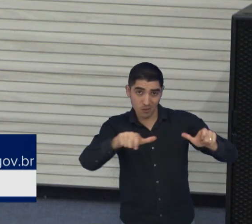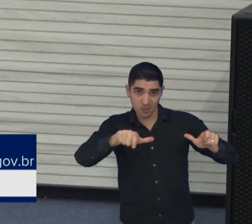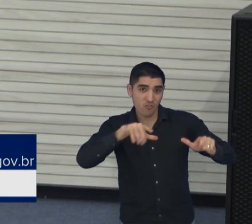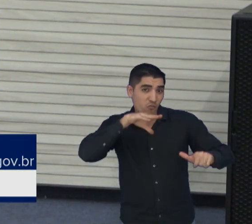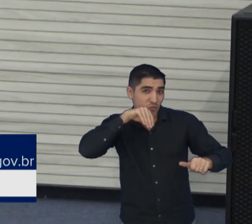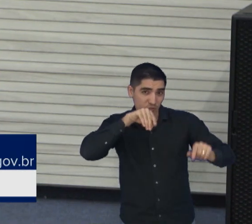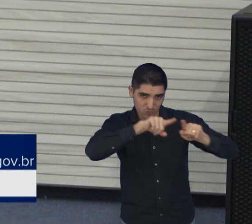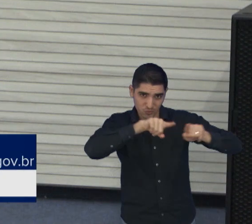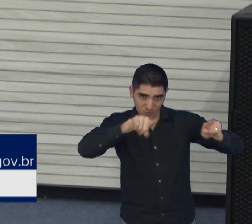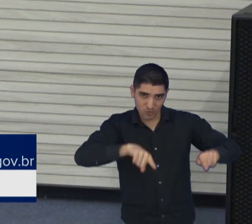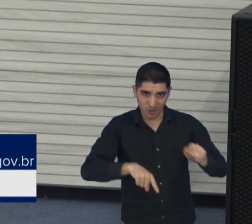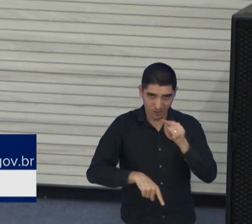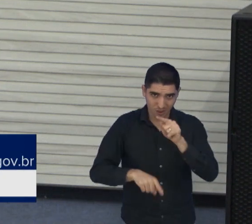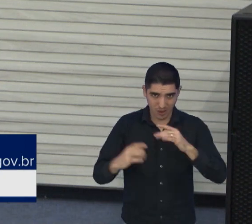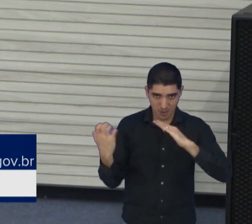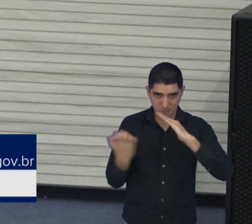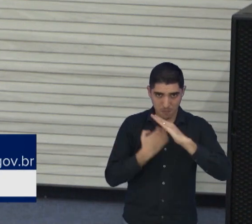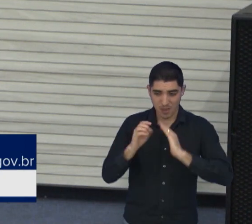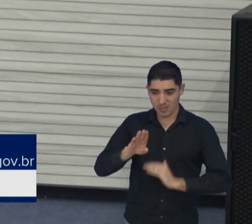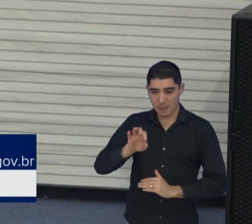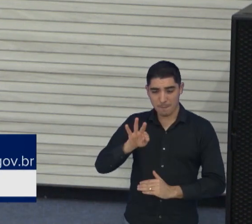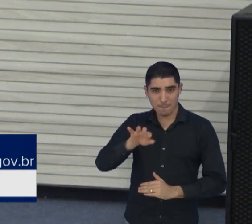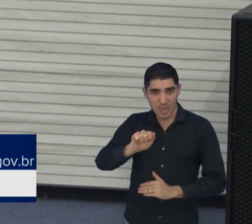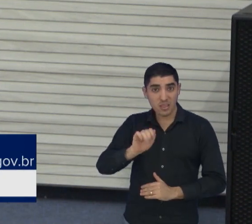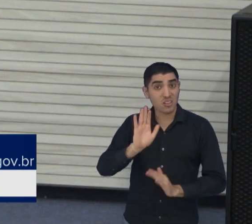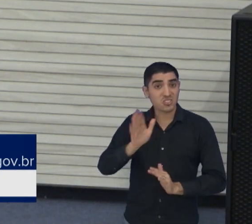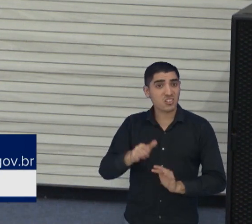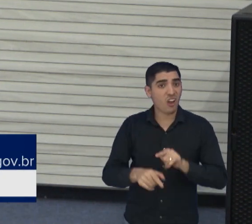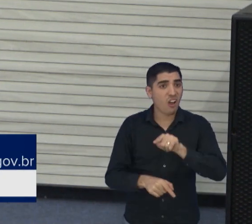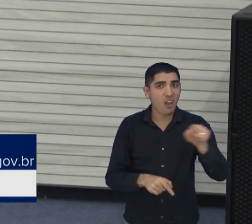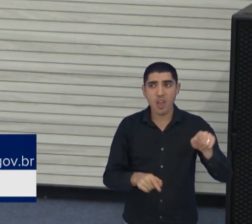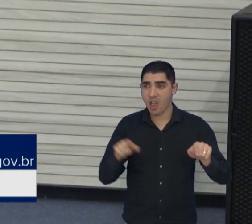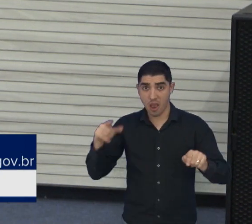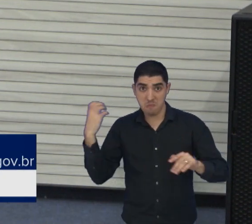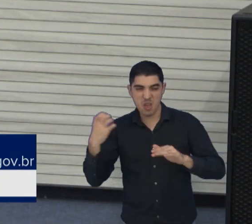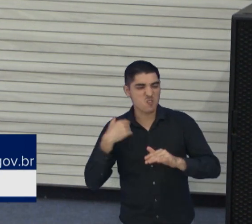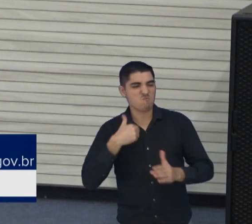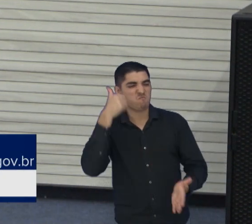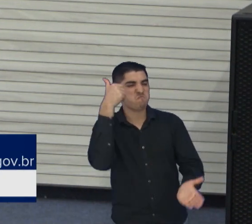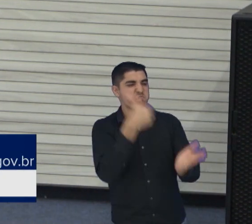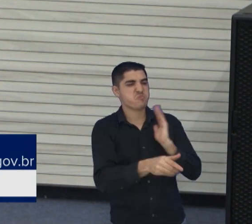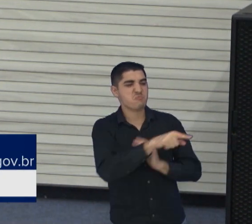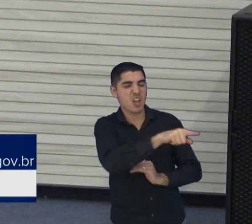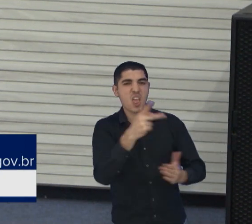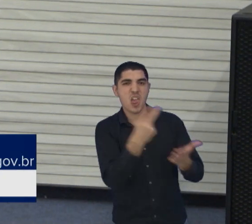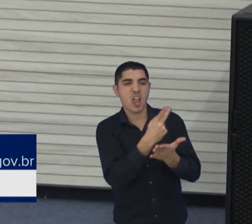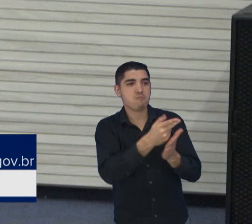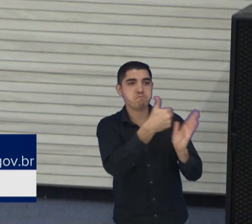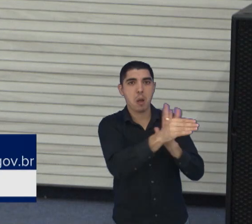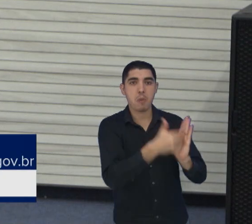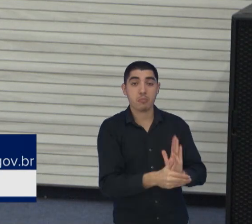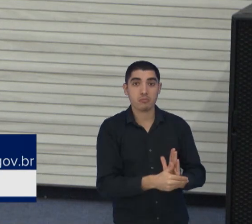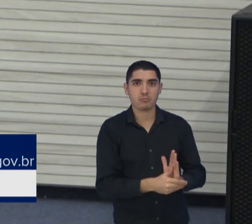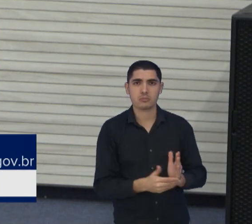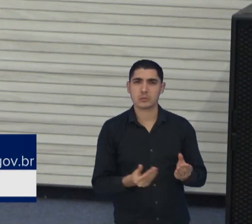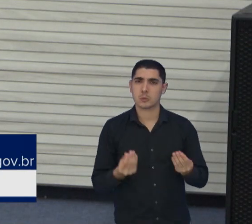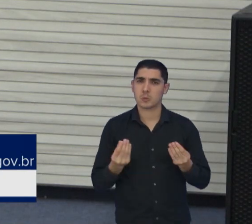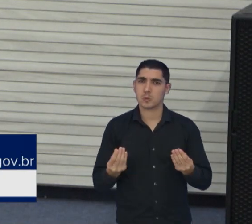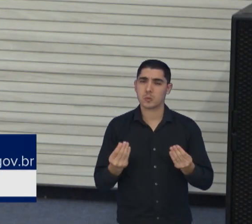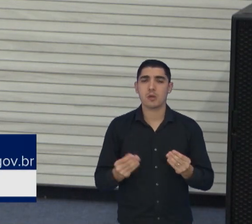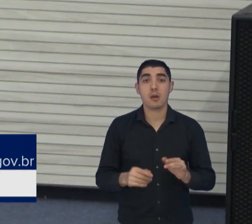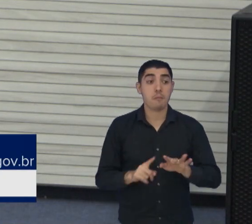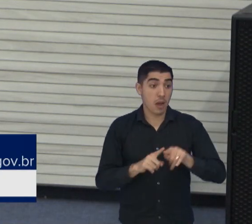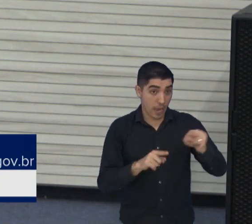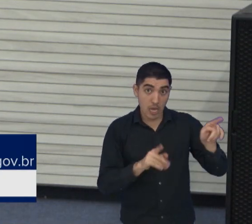Beta foram demitidos por justa causa, já estão trabalhando na nova empresa, mas